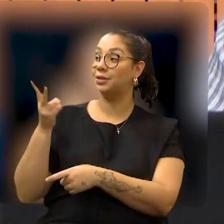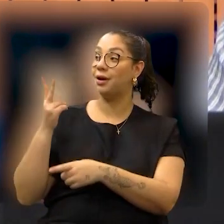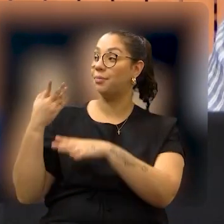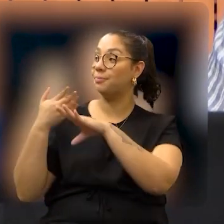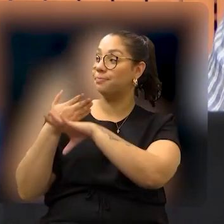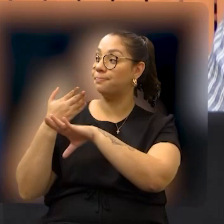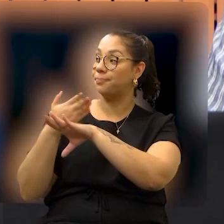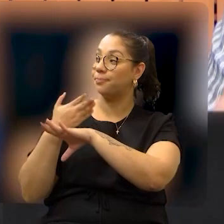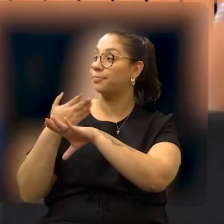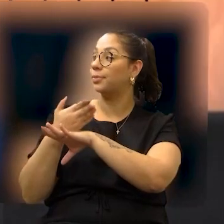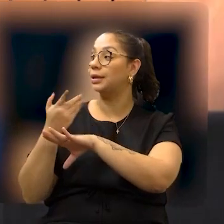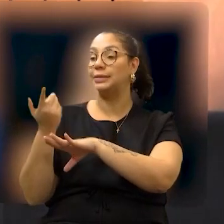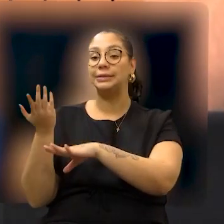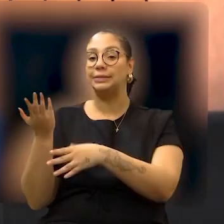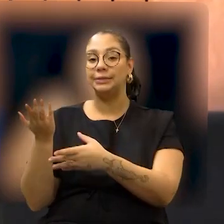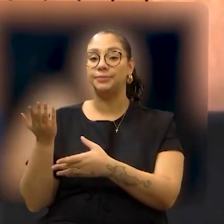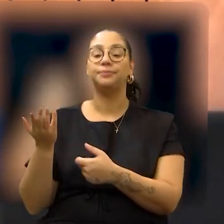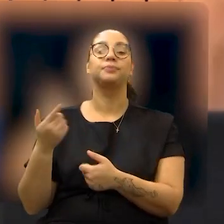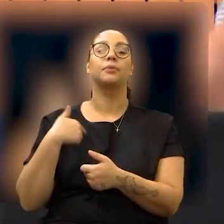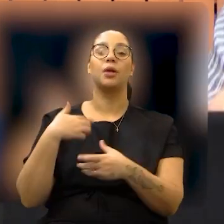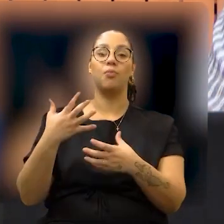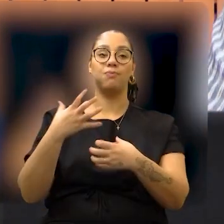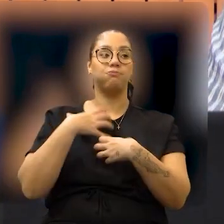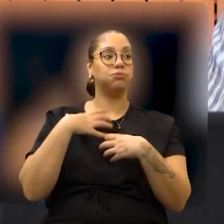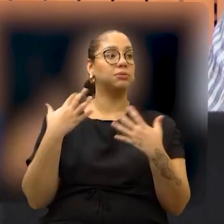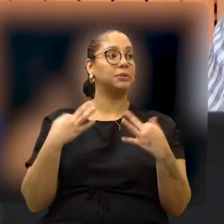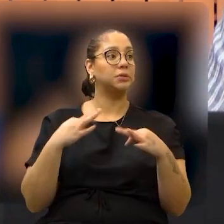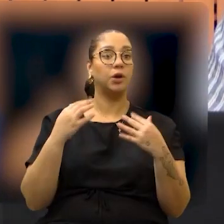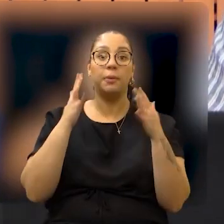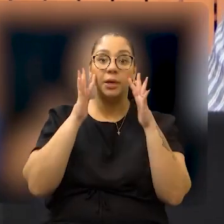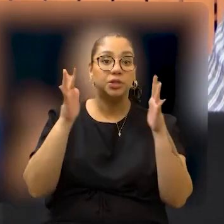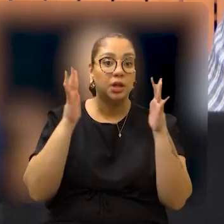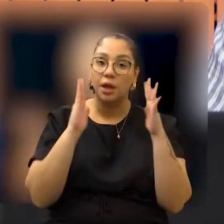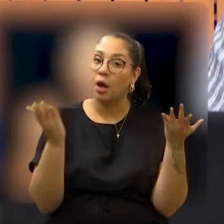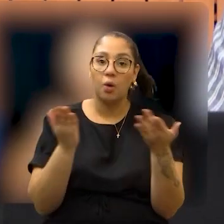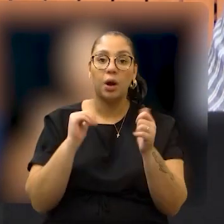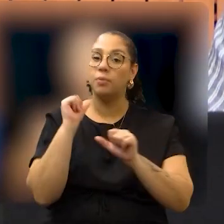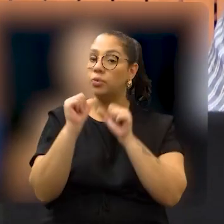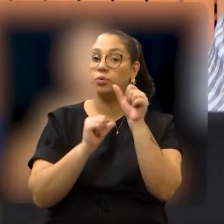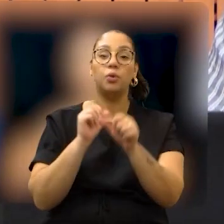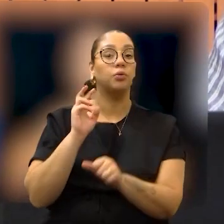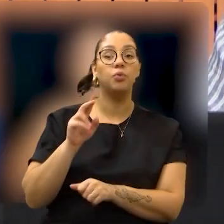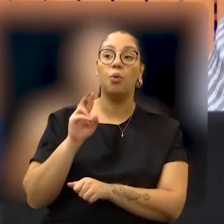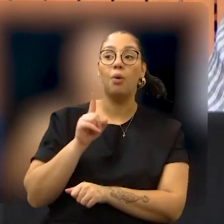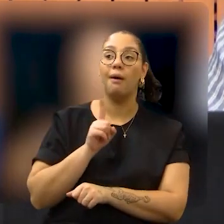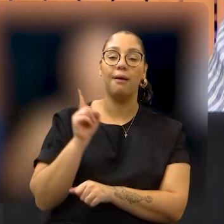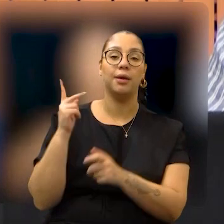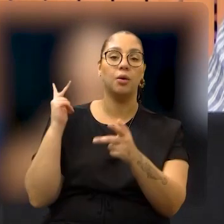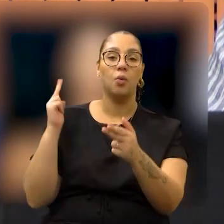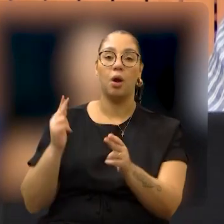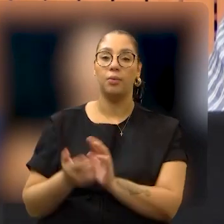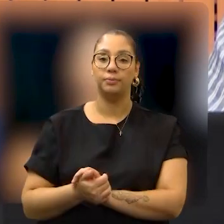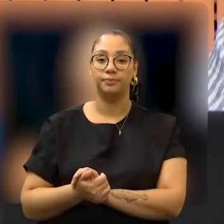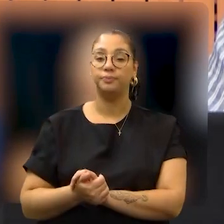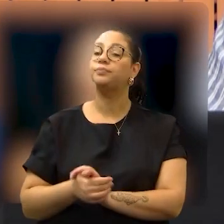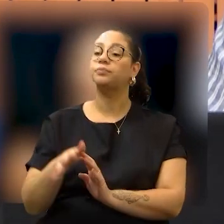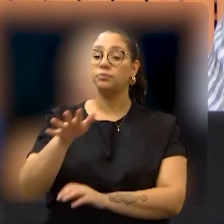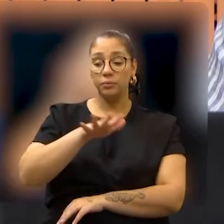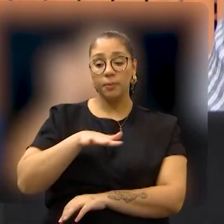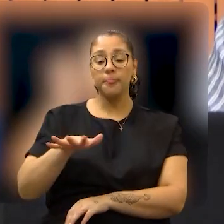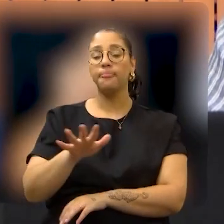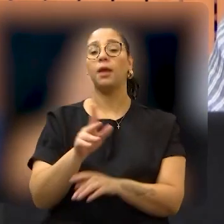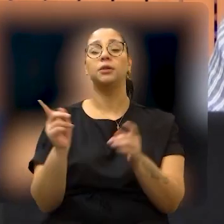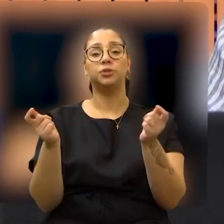na qual eu tanto frequentava, me dá muita dor da gente imaginar que não, né? De imaginar que